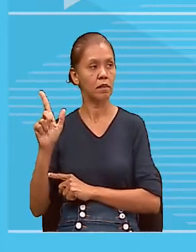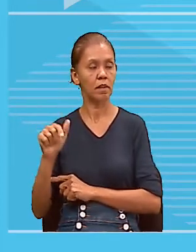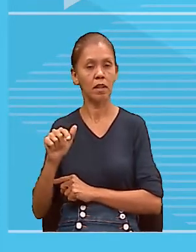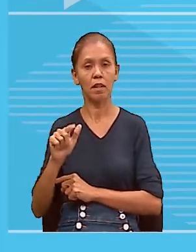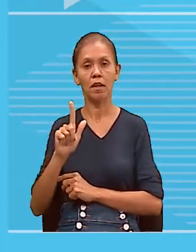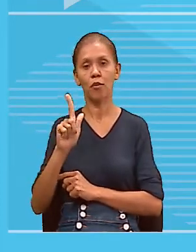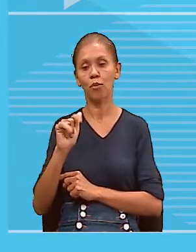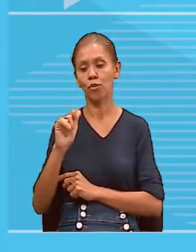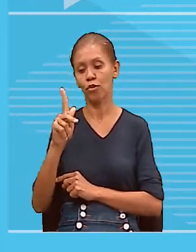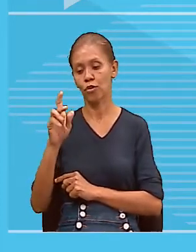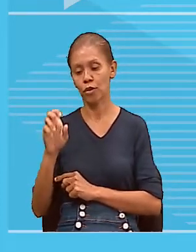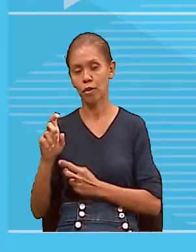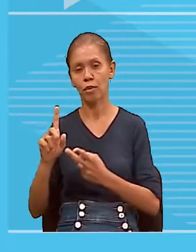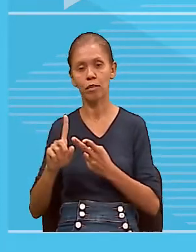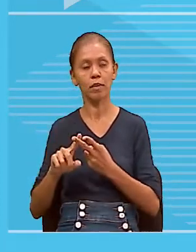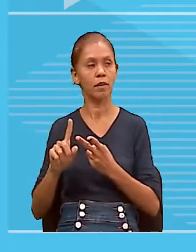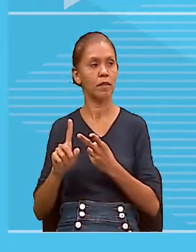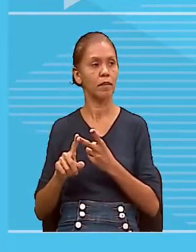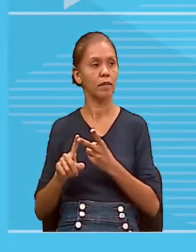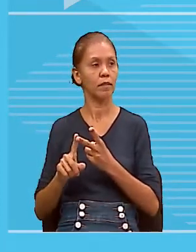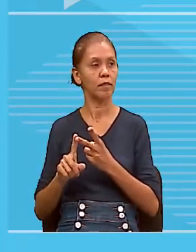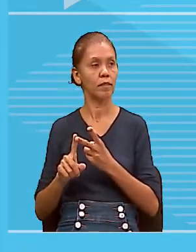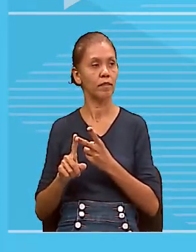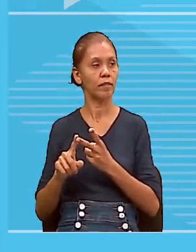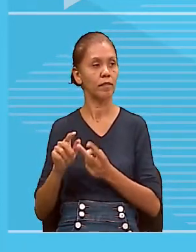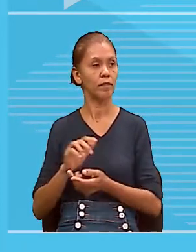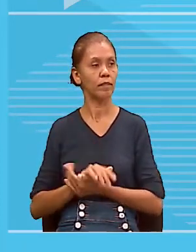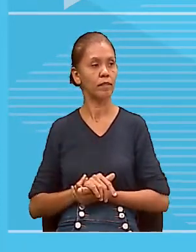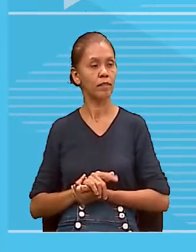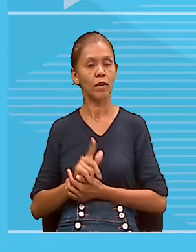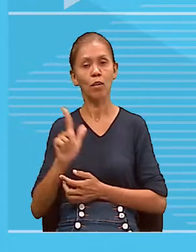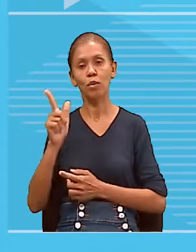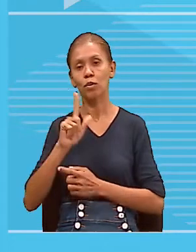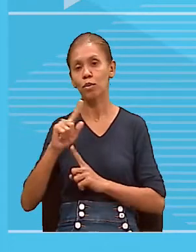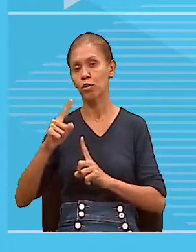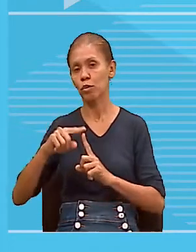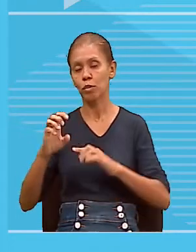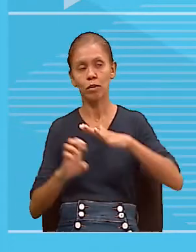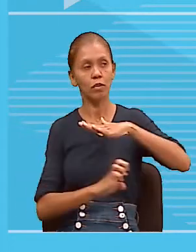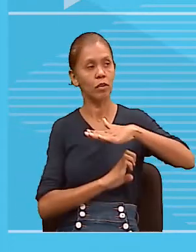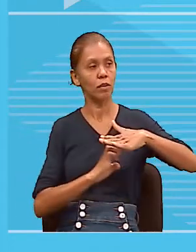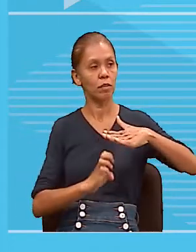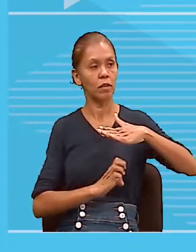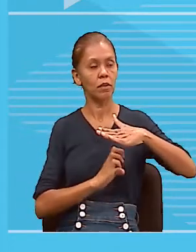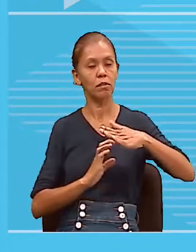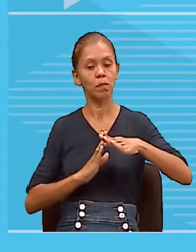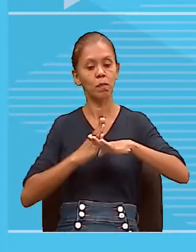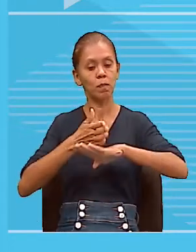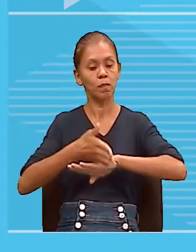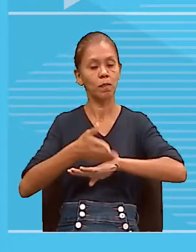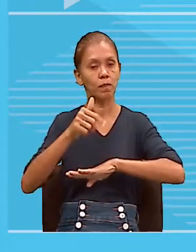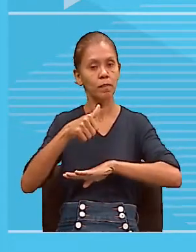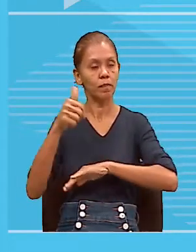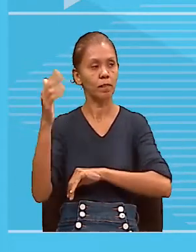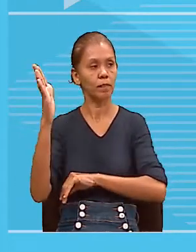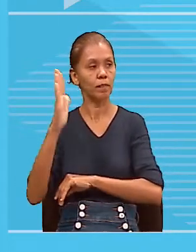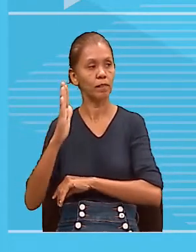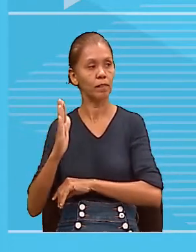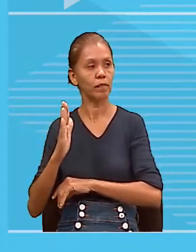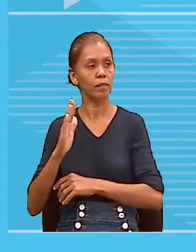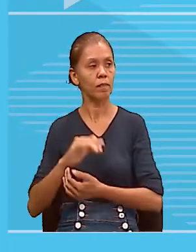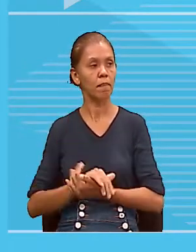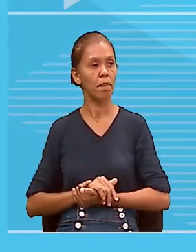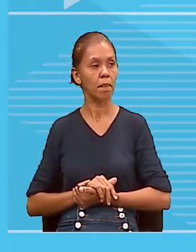e a Rural a General Motors também são empresas que estão se instalando alemãs e norte-americanas